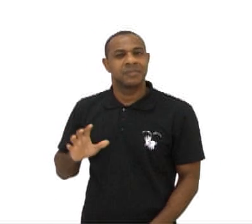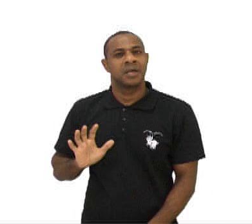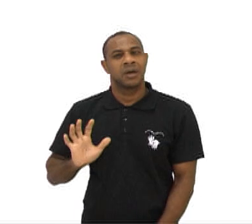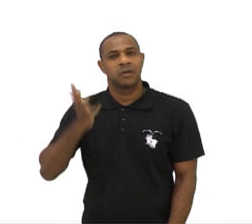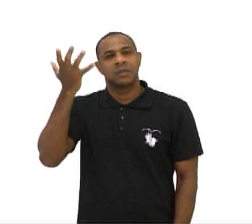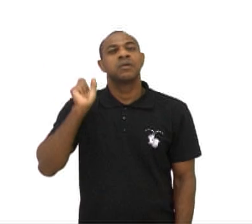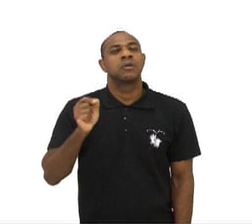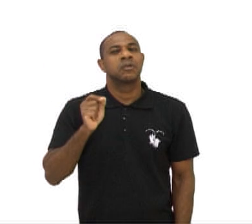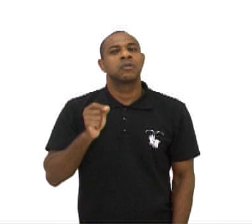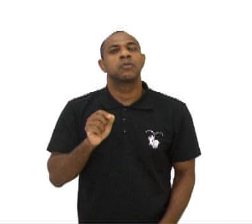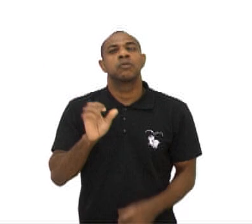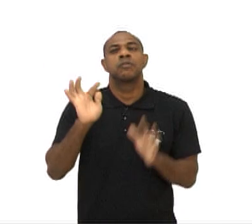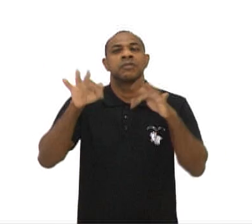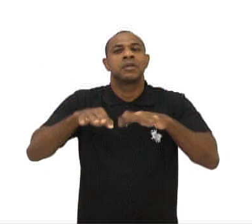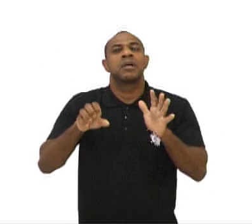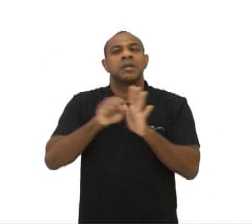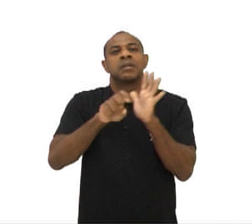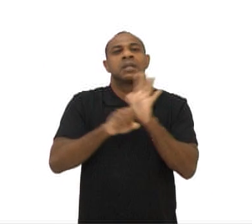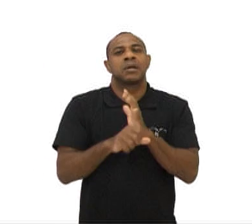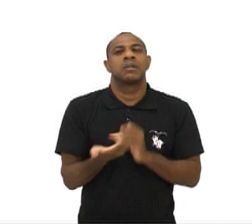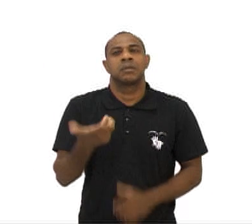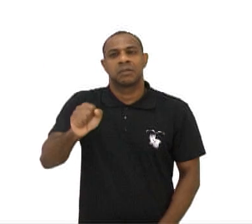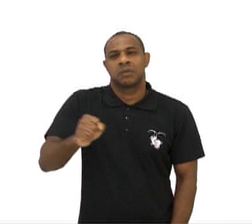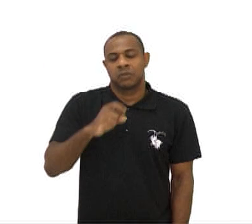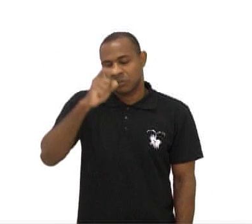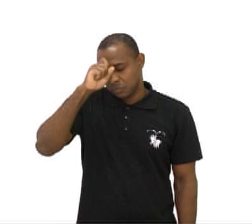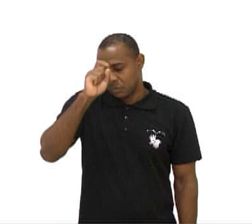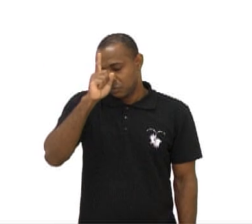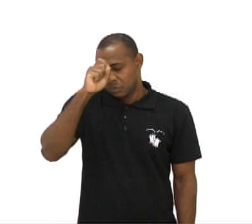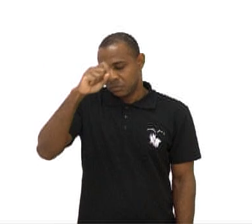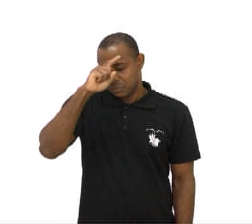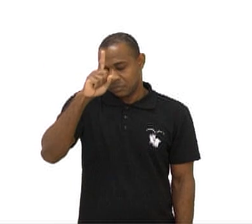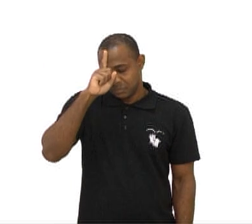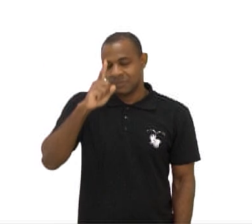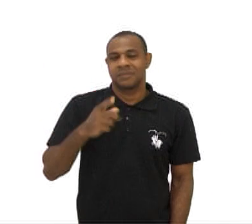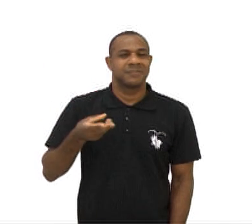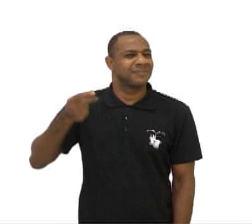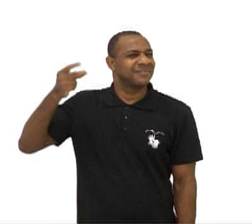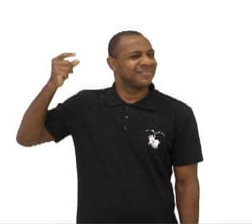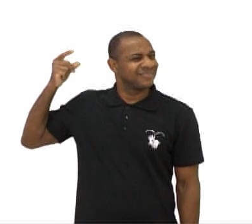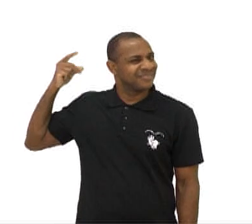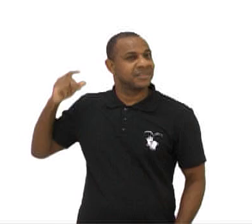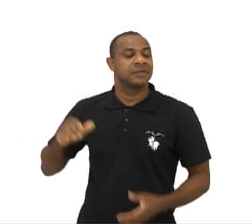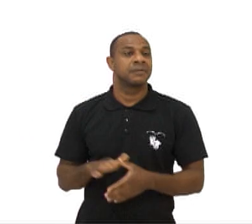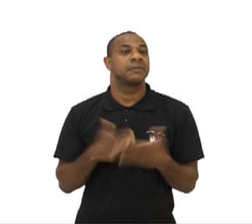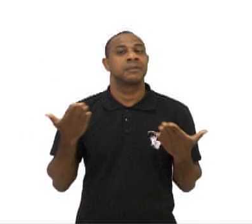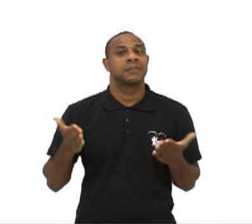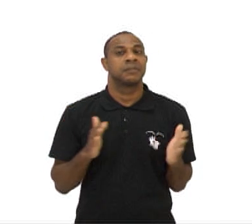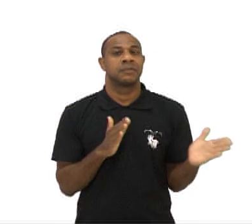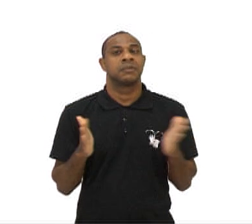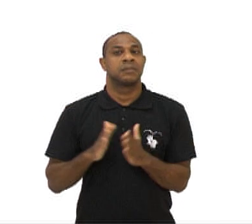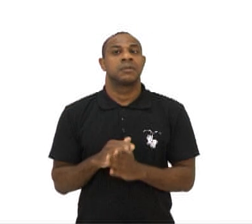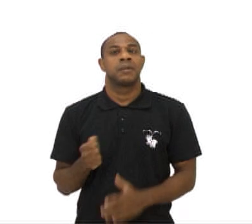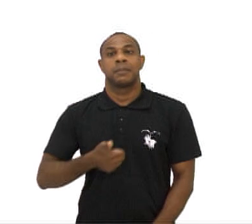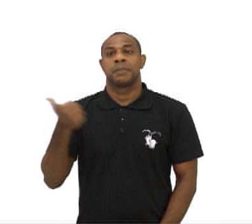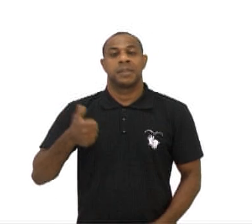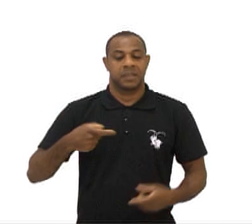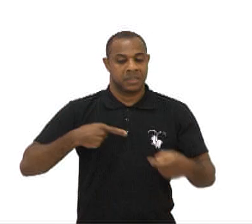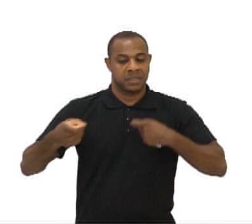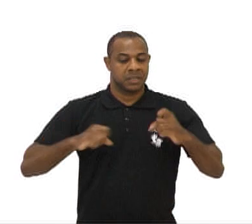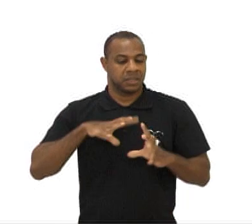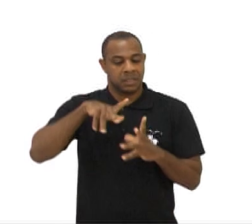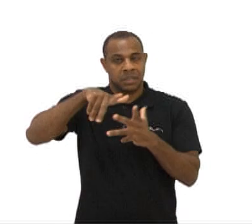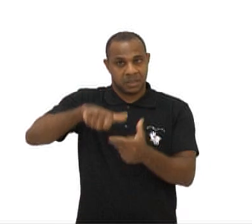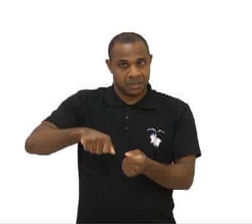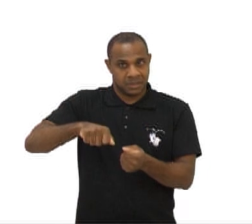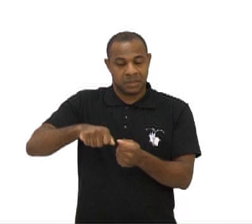fim do século XVIII, no Hospital Parisiense Les 15-20. Durante a Primeira Guerra Mundial,